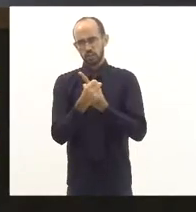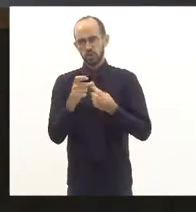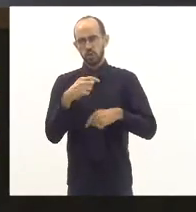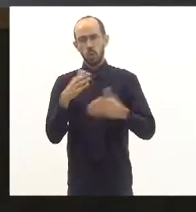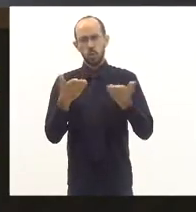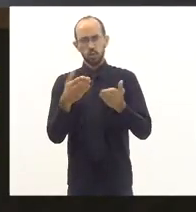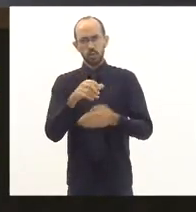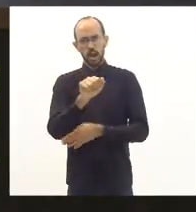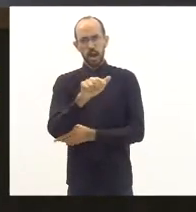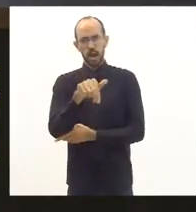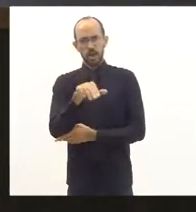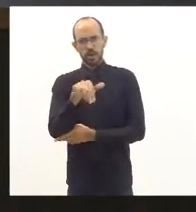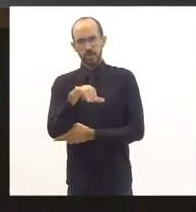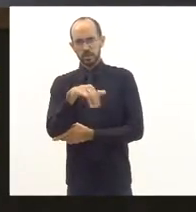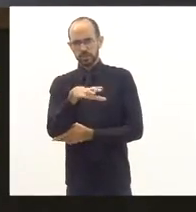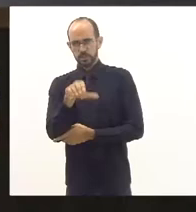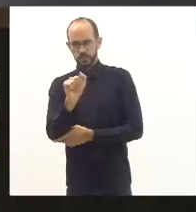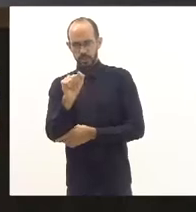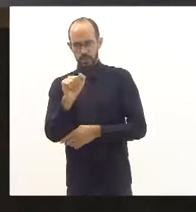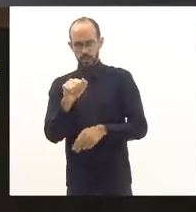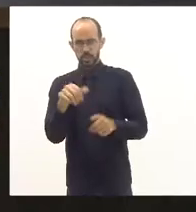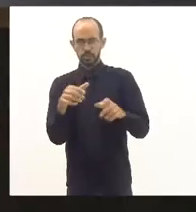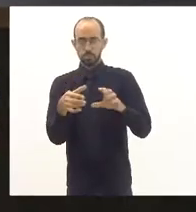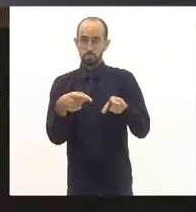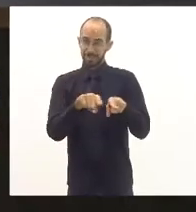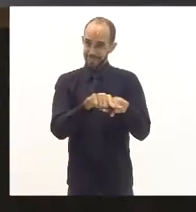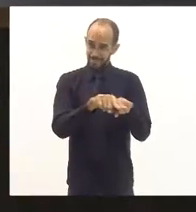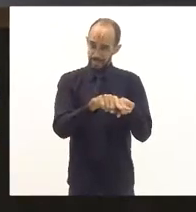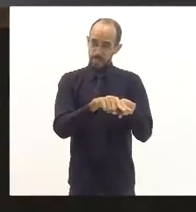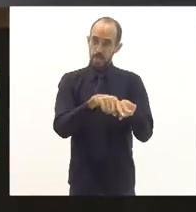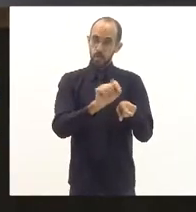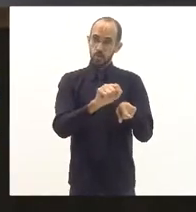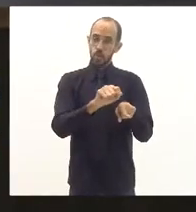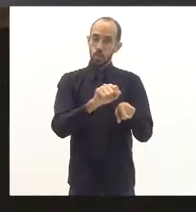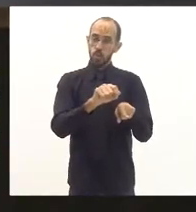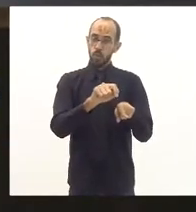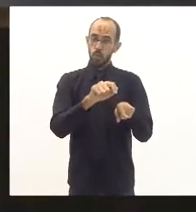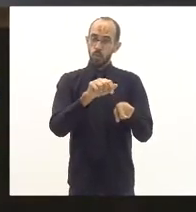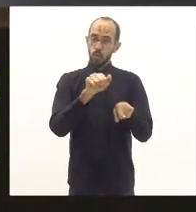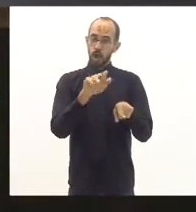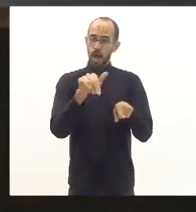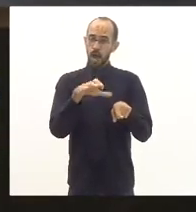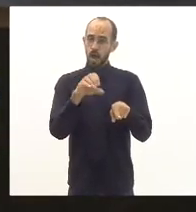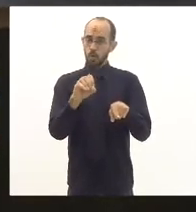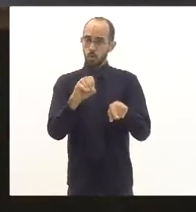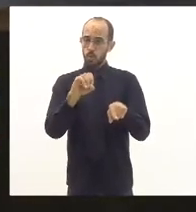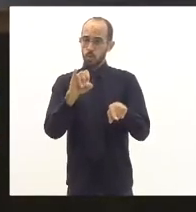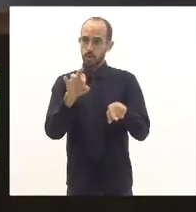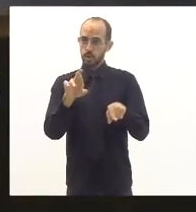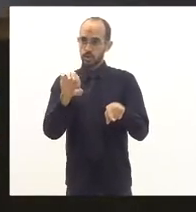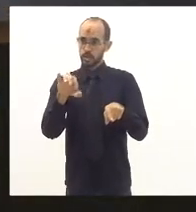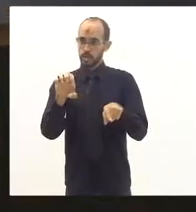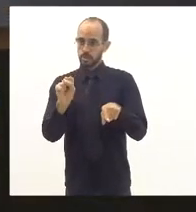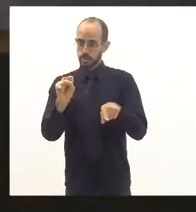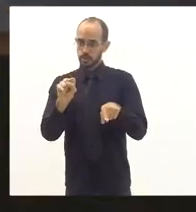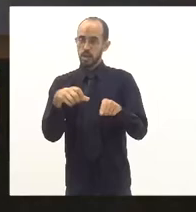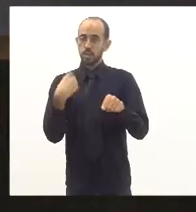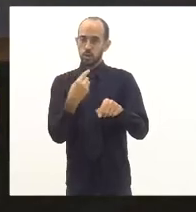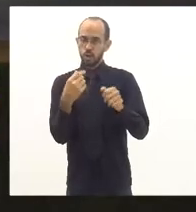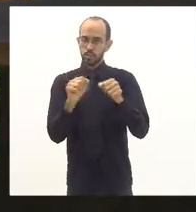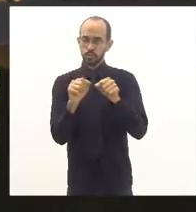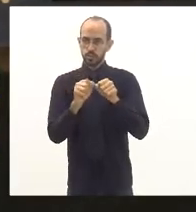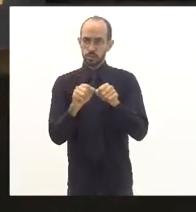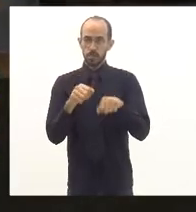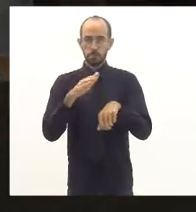em parceria com o Grupo Arco-Íris, que é a sede da Aliança aqui no Estado do Rio de Janeiro, mais duas pesquisas, que daqui no fim do ano